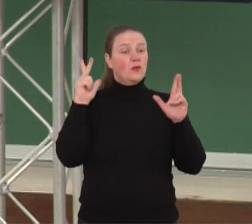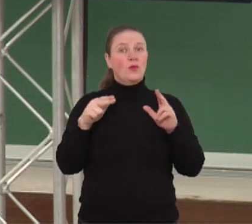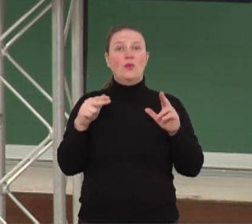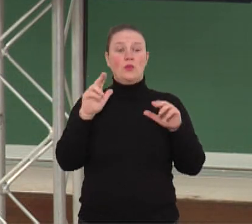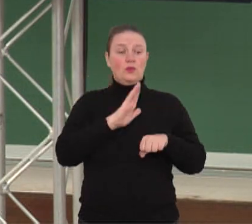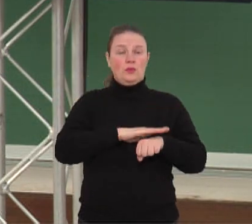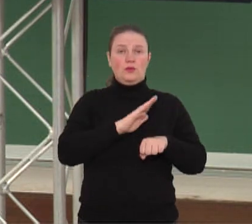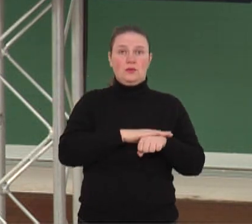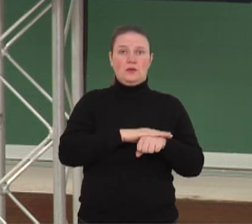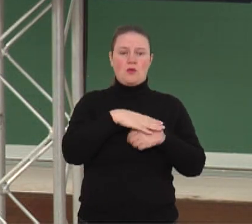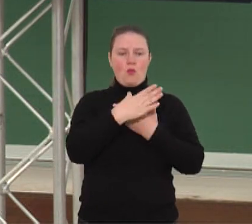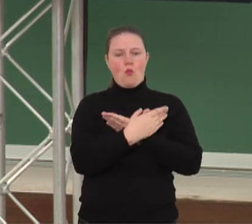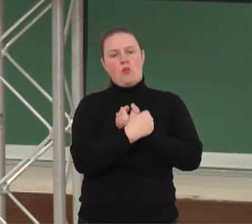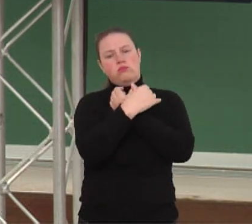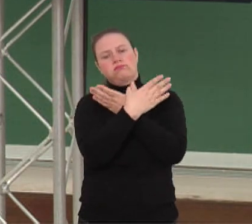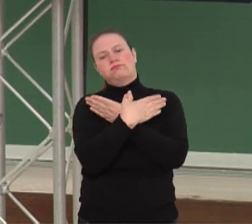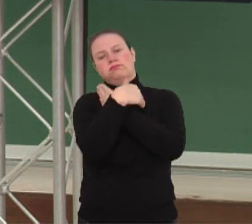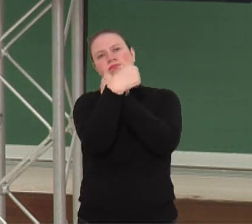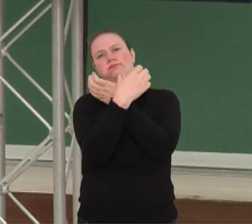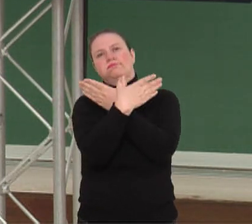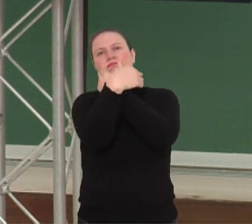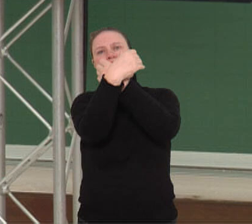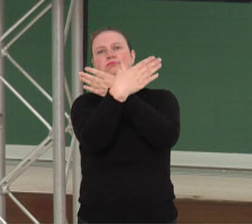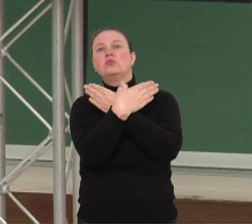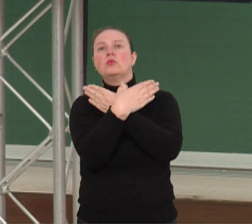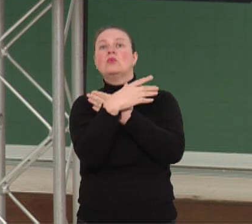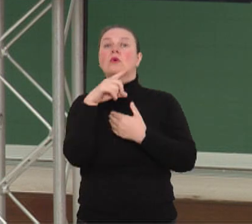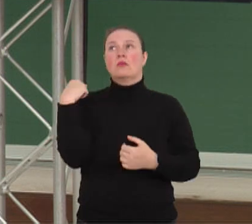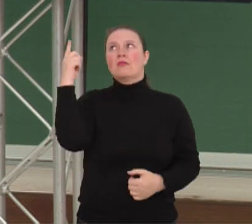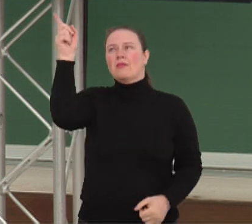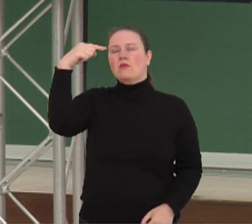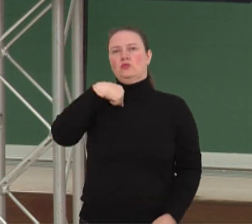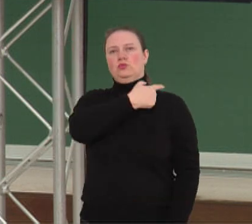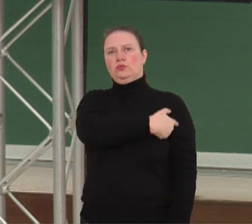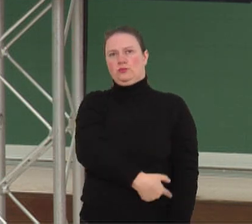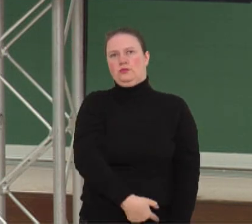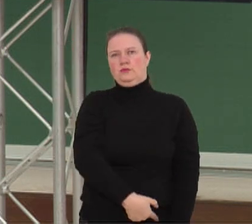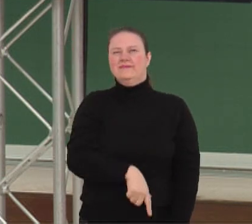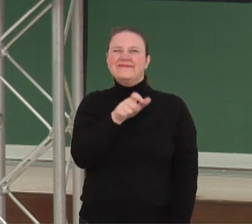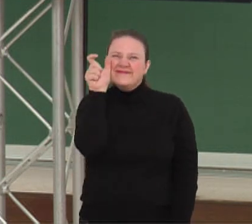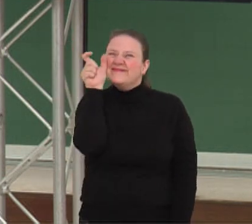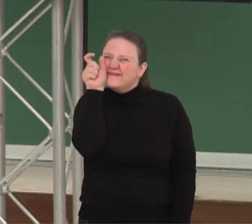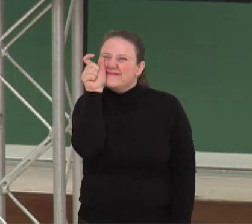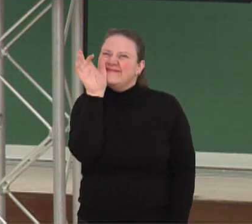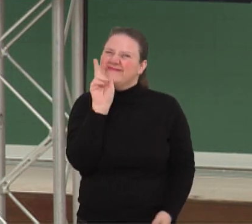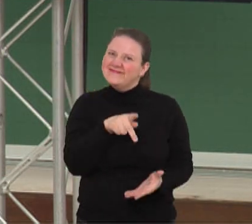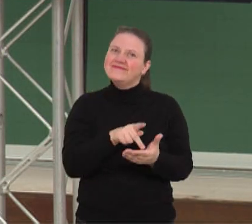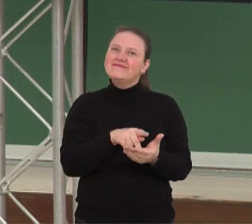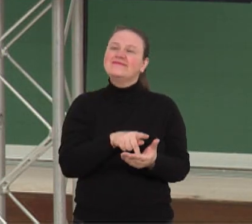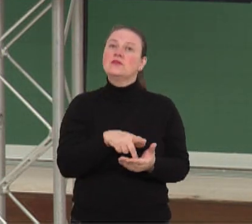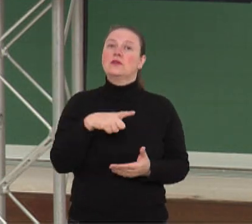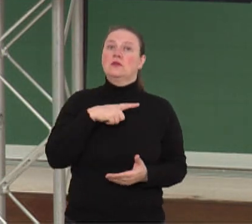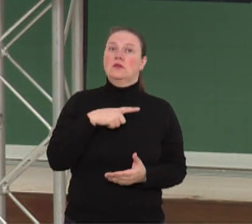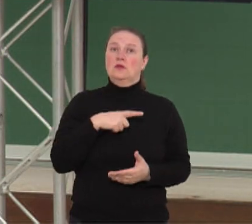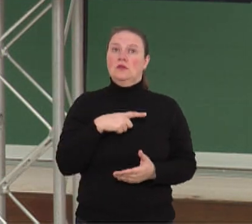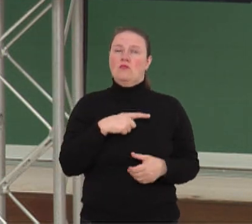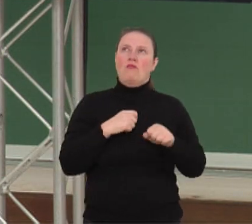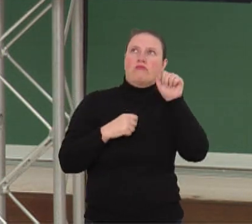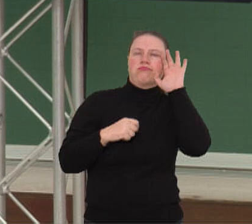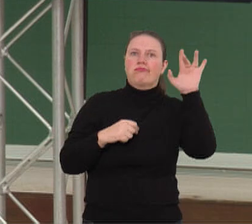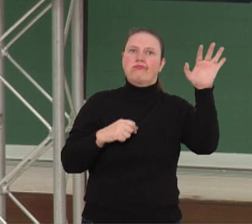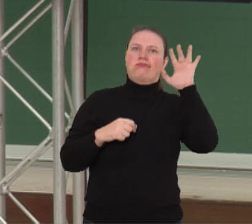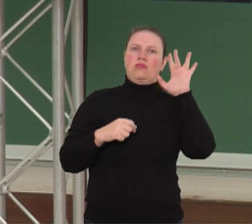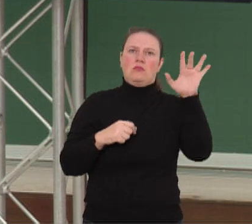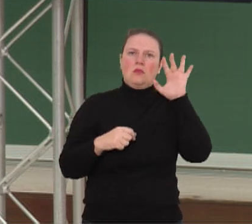E é assim que eles interpretavam o céu, lá os chineses. Que interessante, né? Tem uma parte astrológica, que é toda